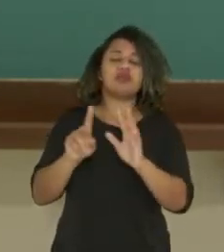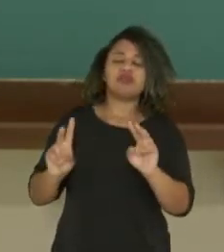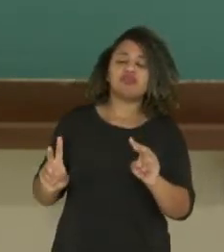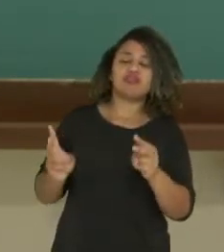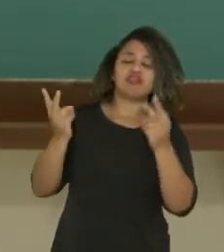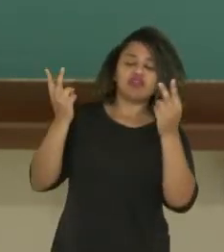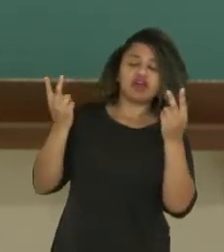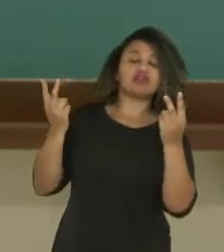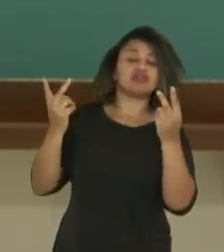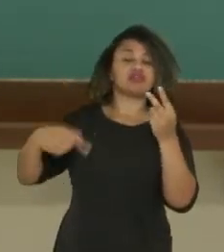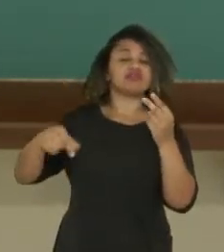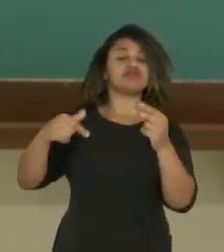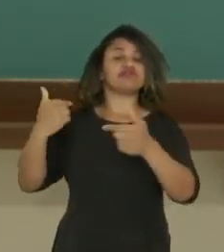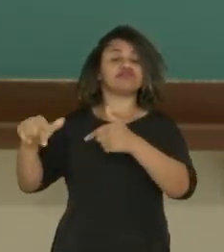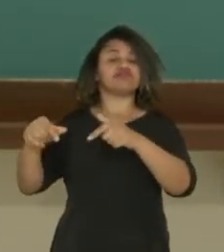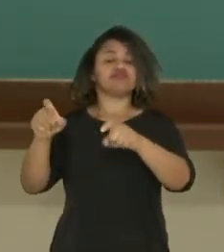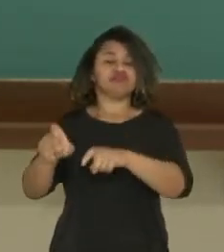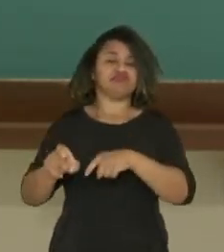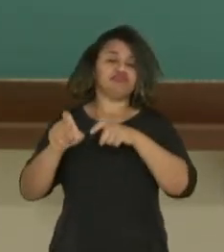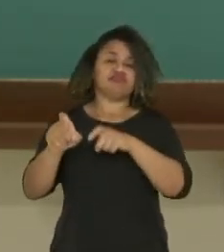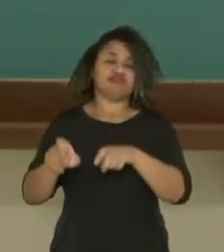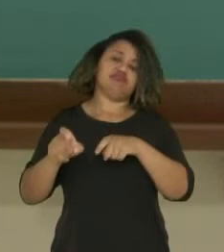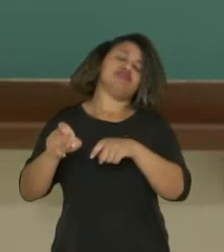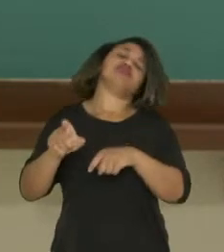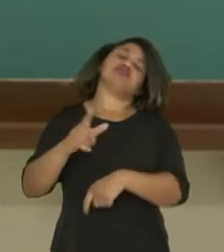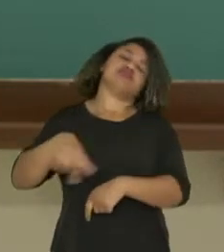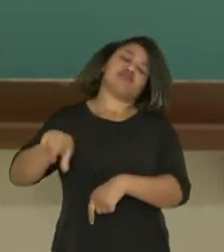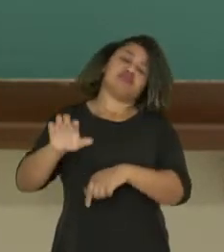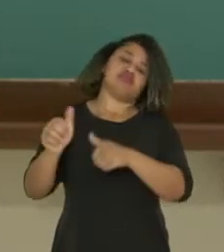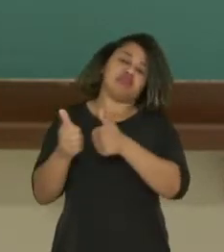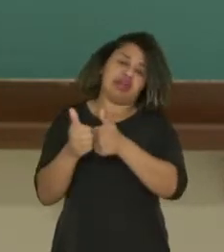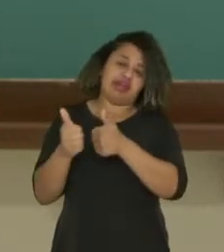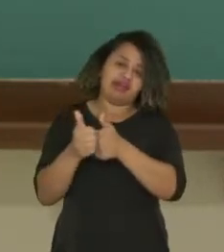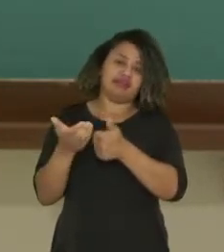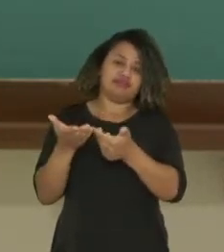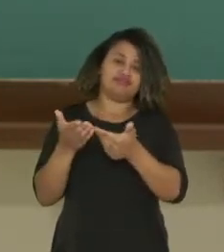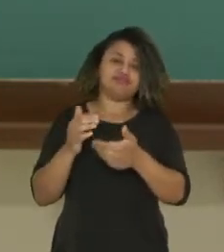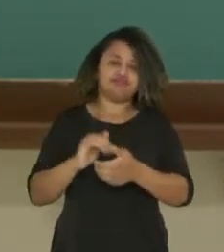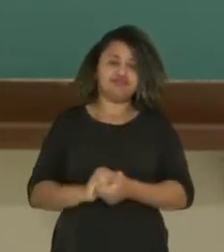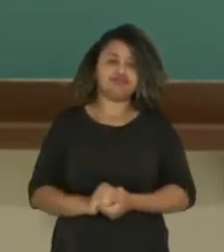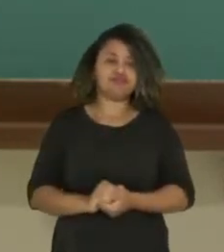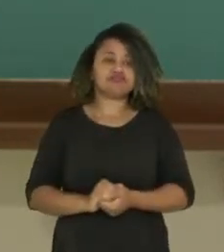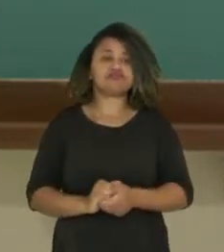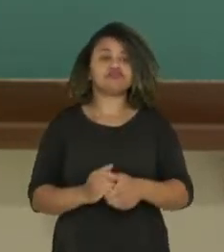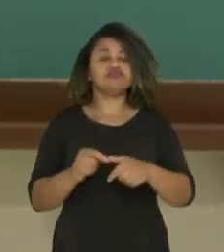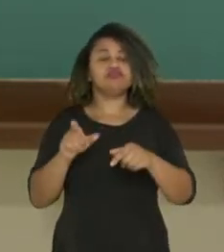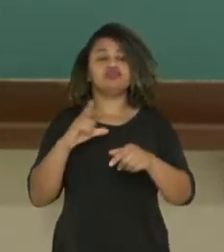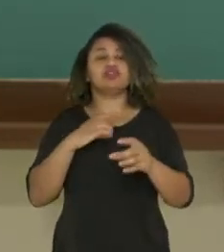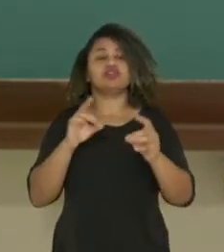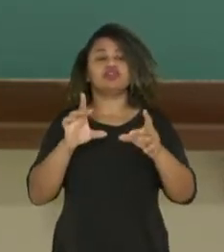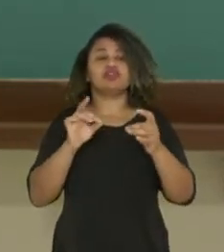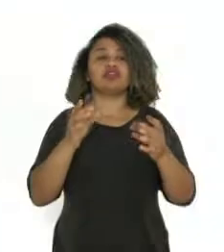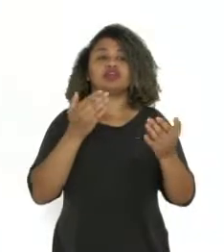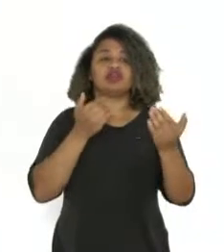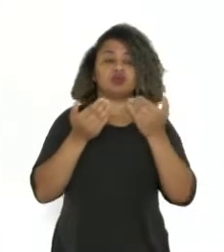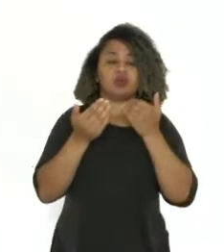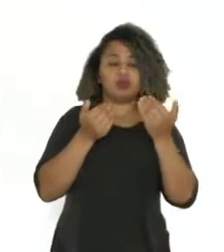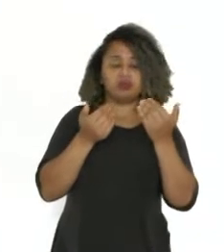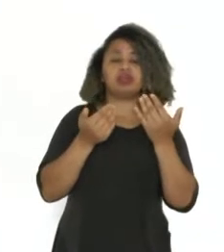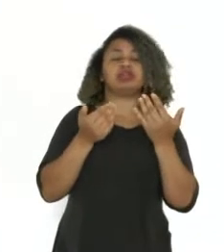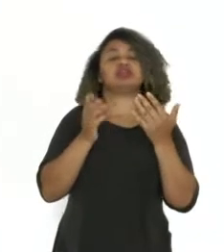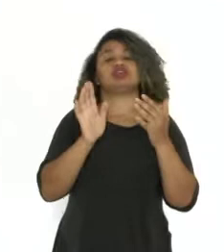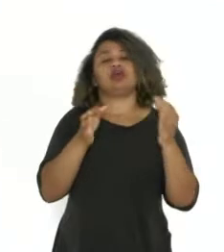Valorizando o próprio produtor, né? Ali da região, tá? Vendem comidas listas, ou seja,